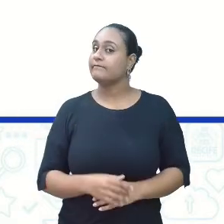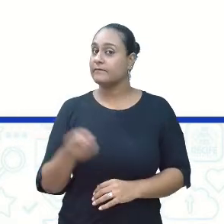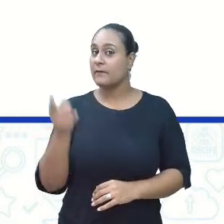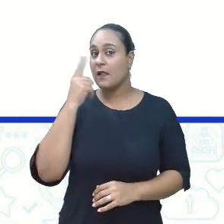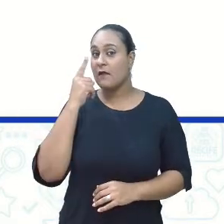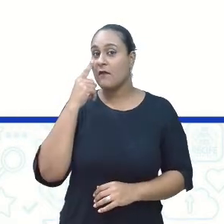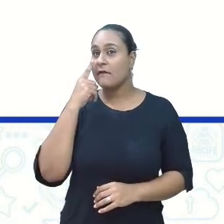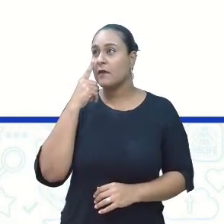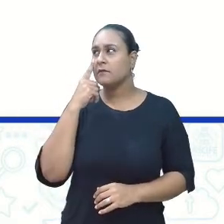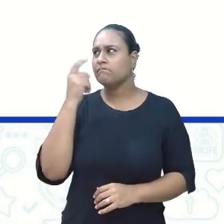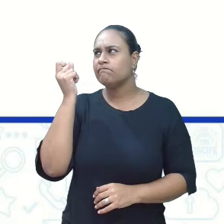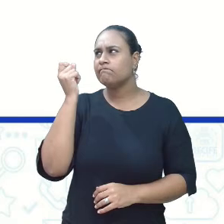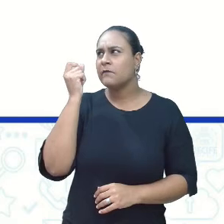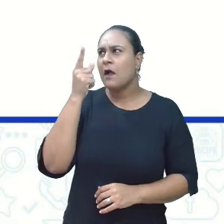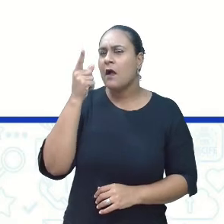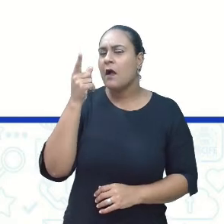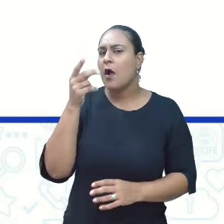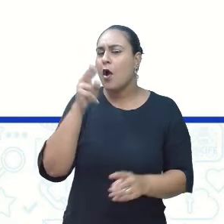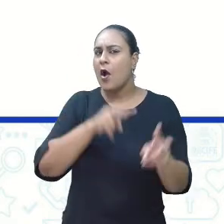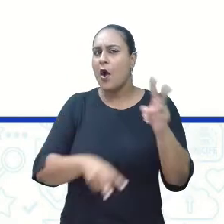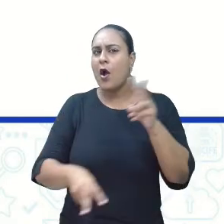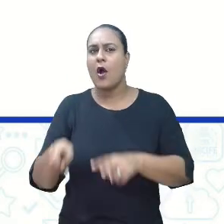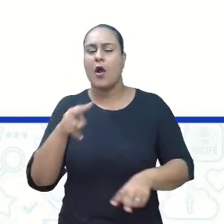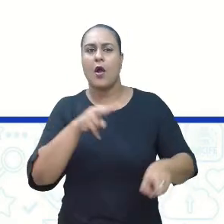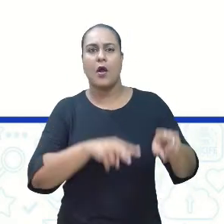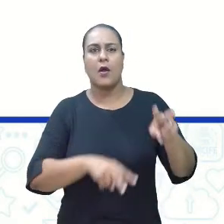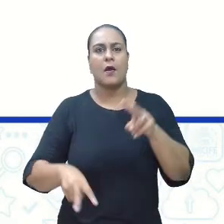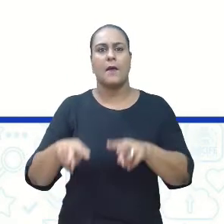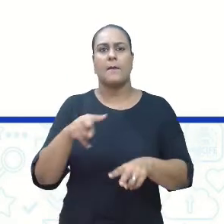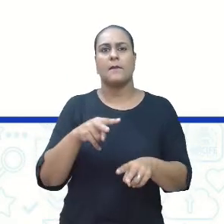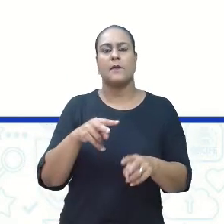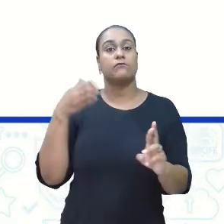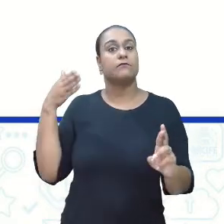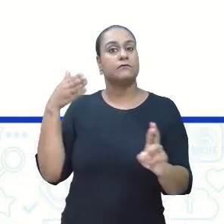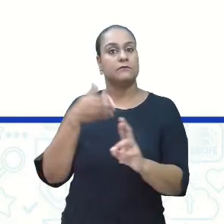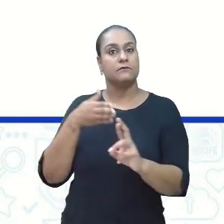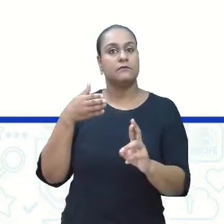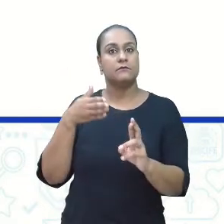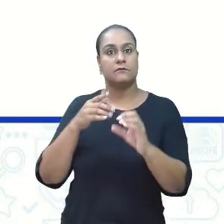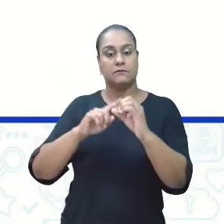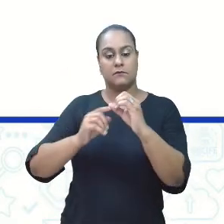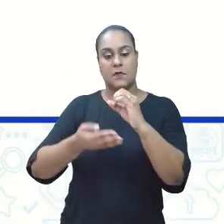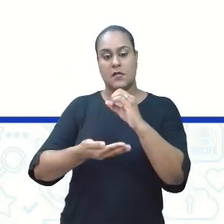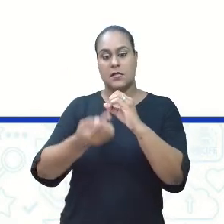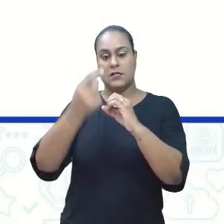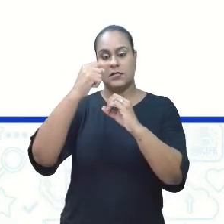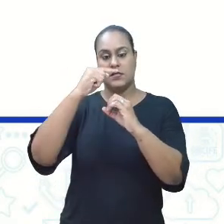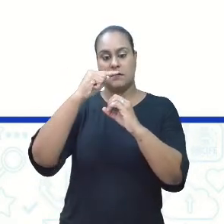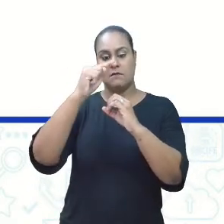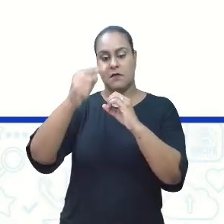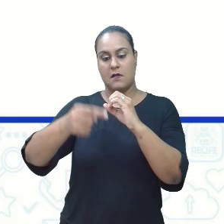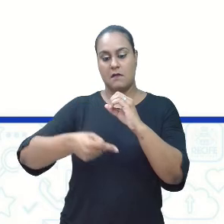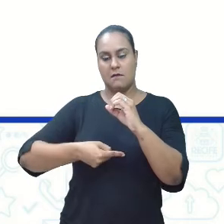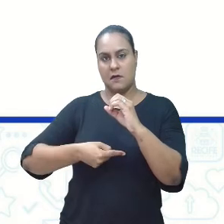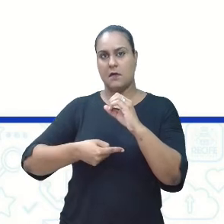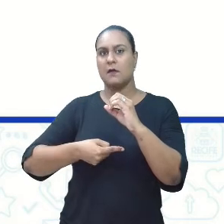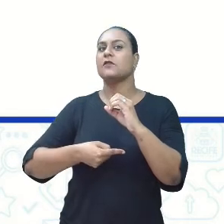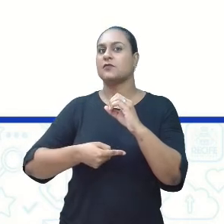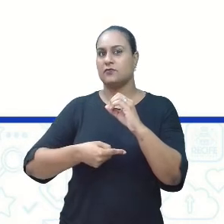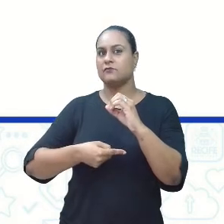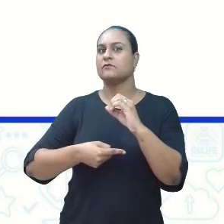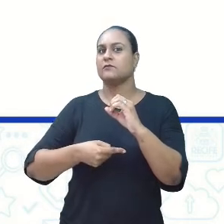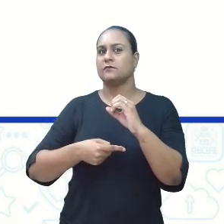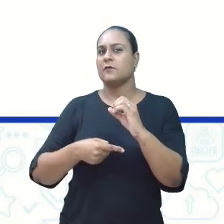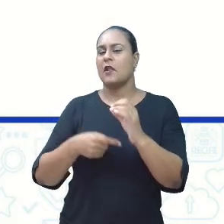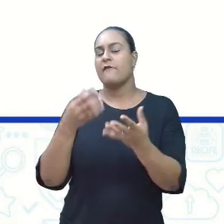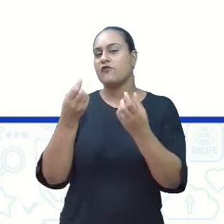ver essa ideia de observar esse referencial para cima e para baixo. Mas eu vou contemplar esse exemplo em outro momento,